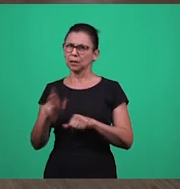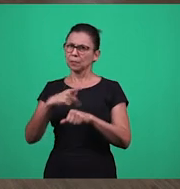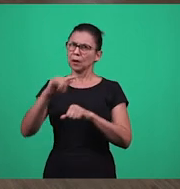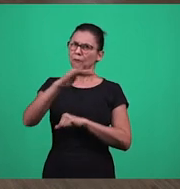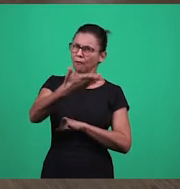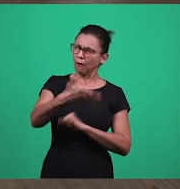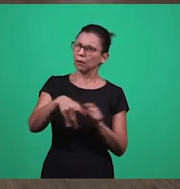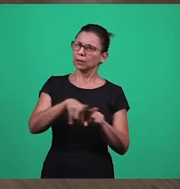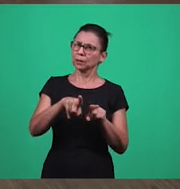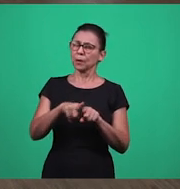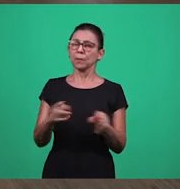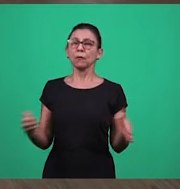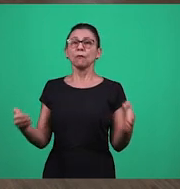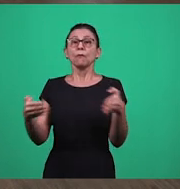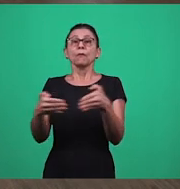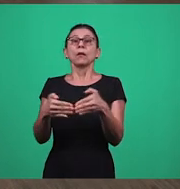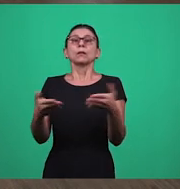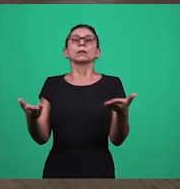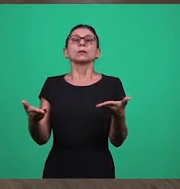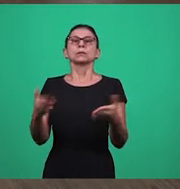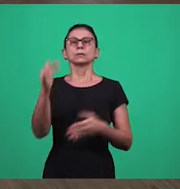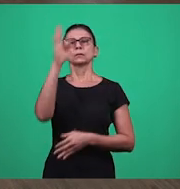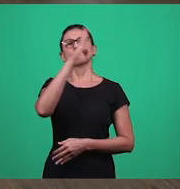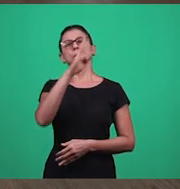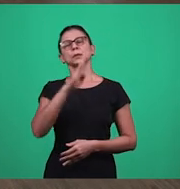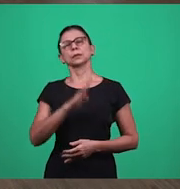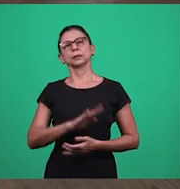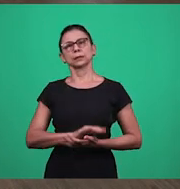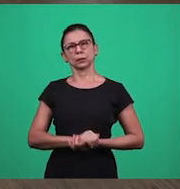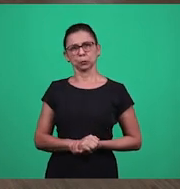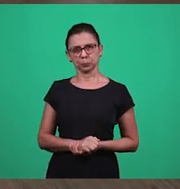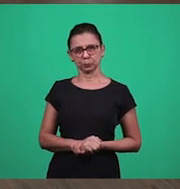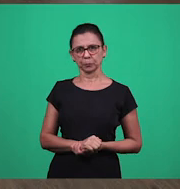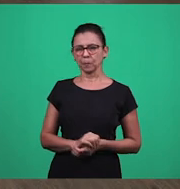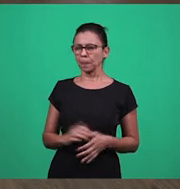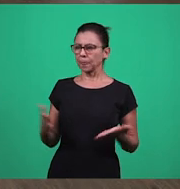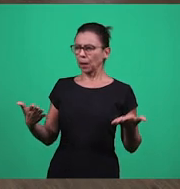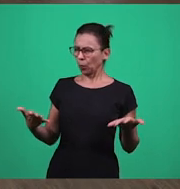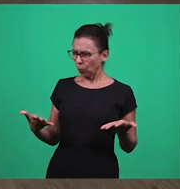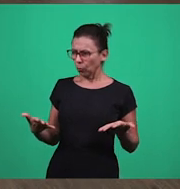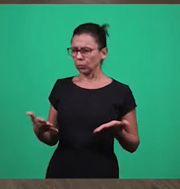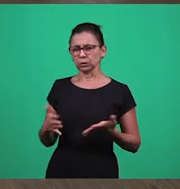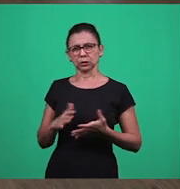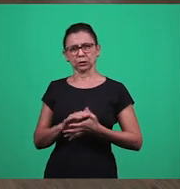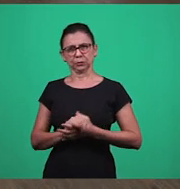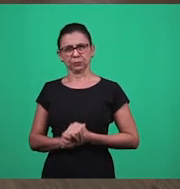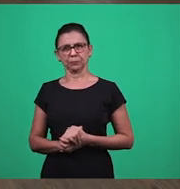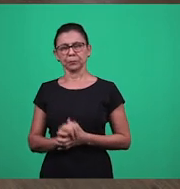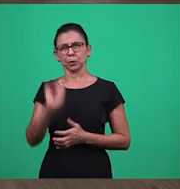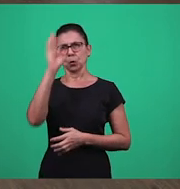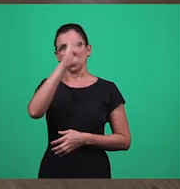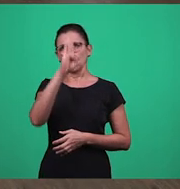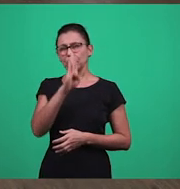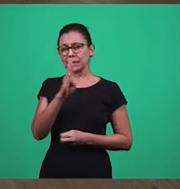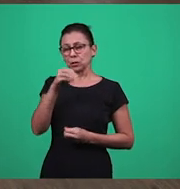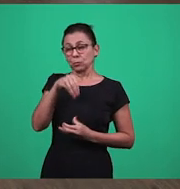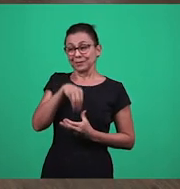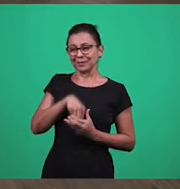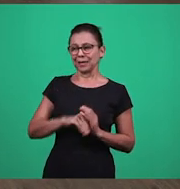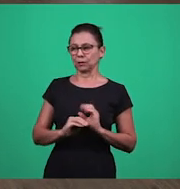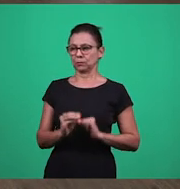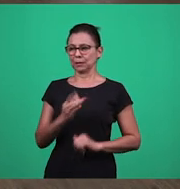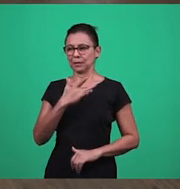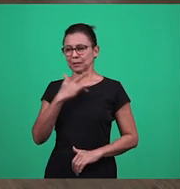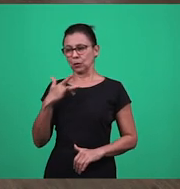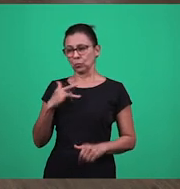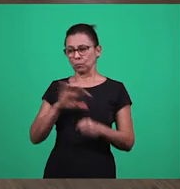mas nesse momento focando no Brasil. Qual o panorama que hoje o Brasil vive dentro